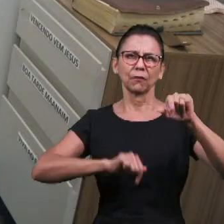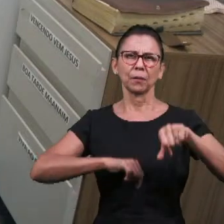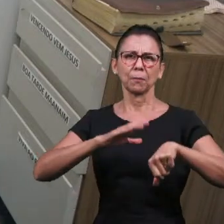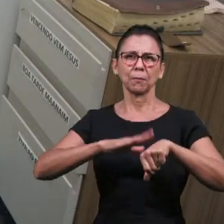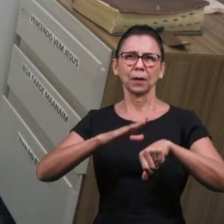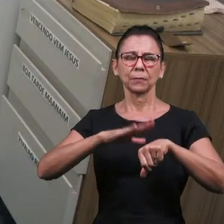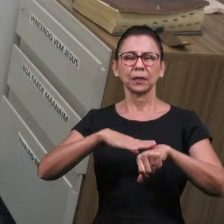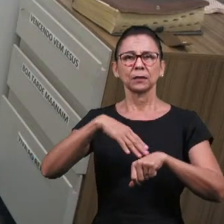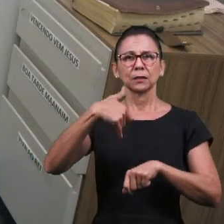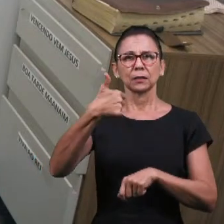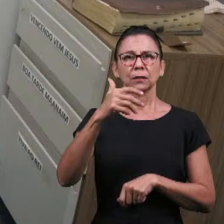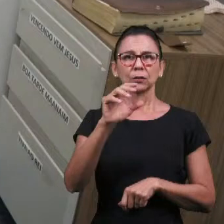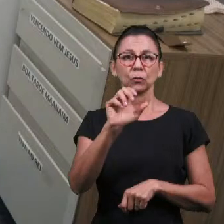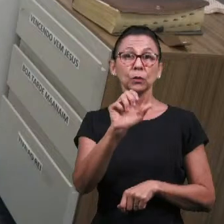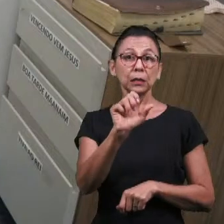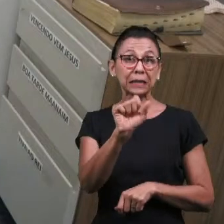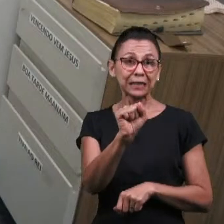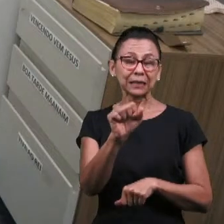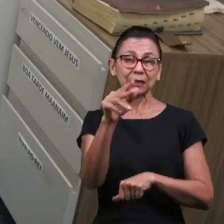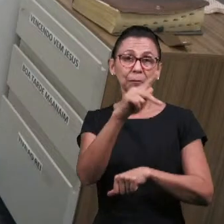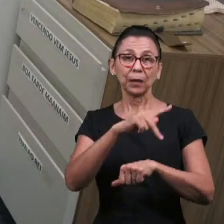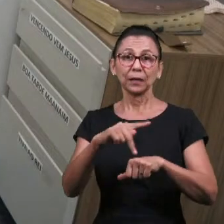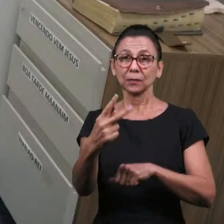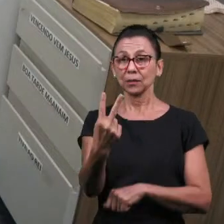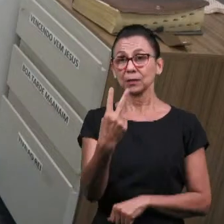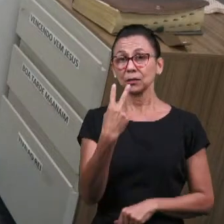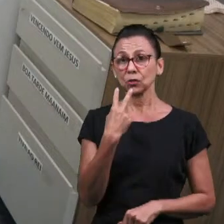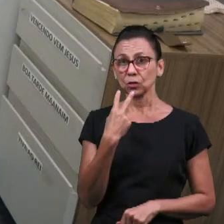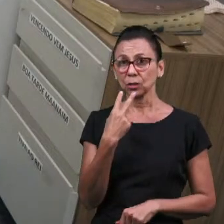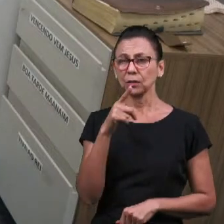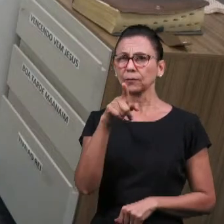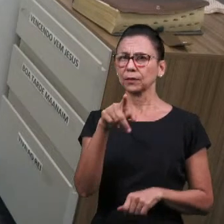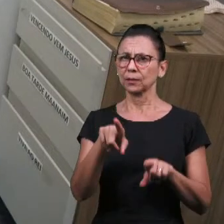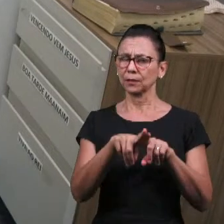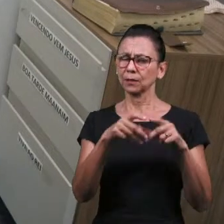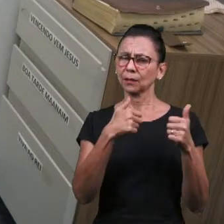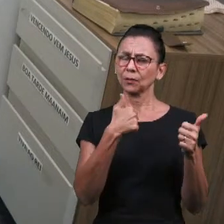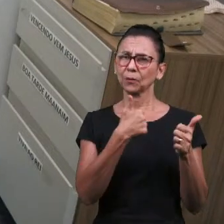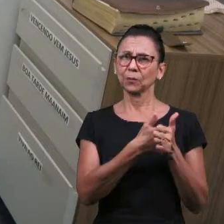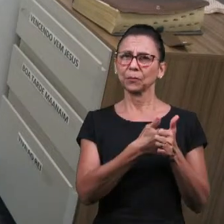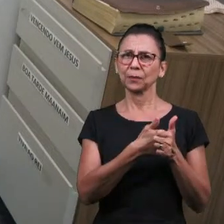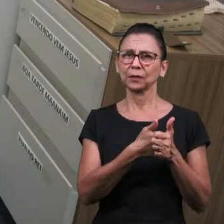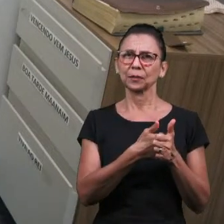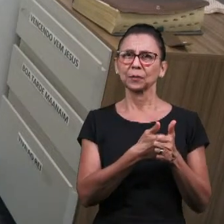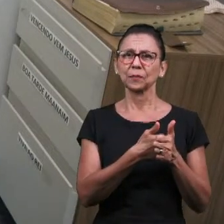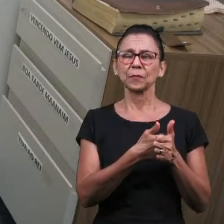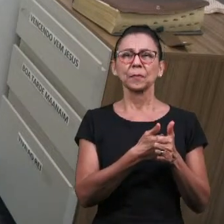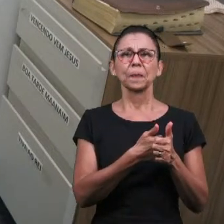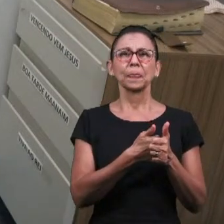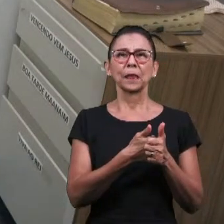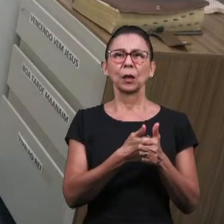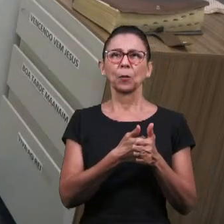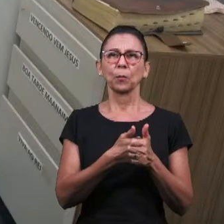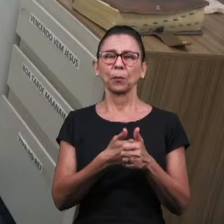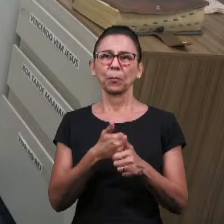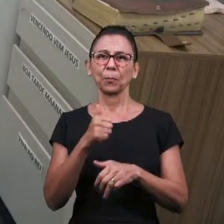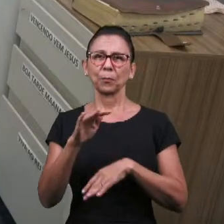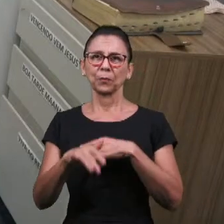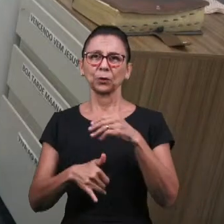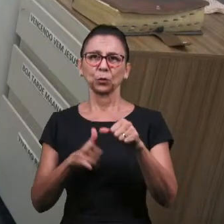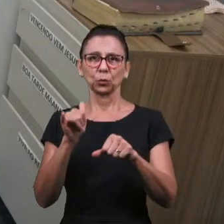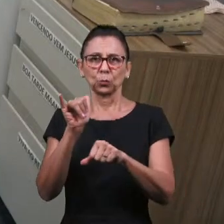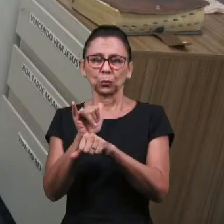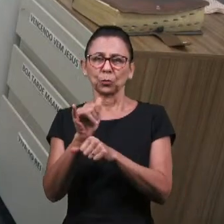países conectados conosco. E é claro, você também que nos acompanha através do canal oficial da Igreja Cristã Maranata no